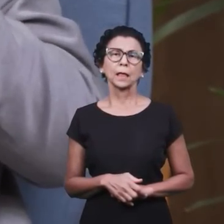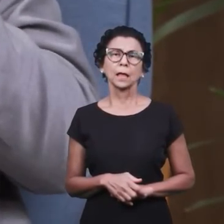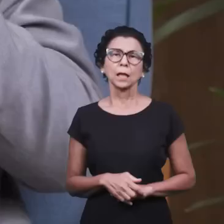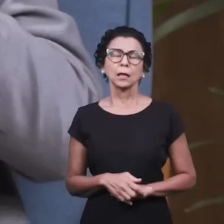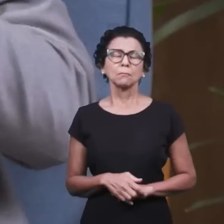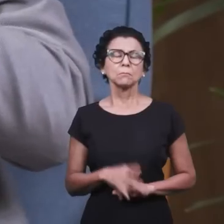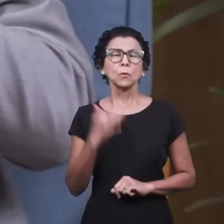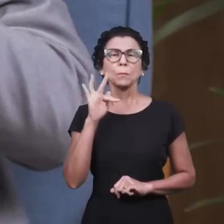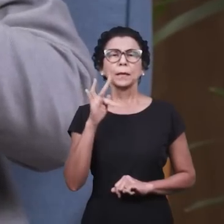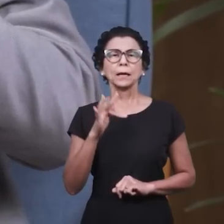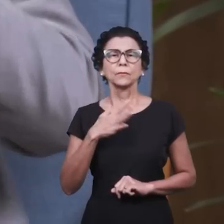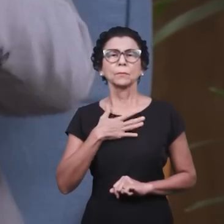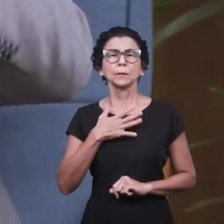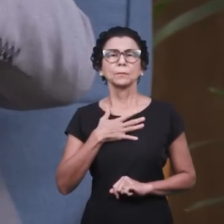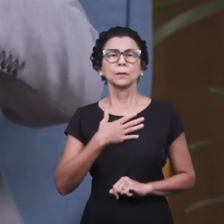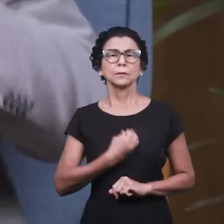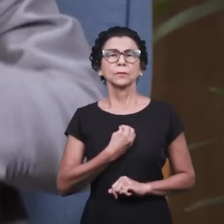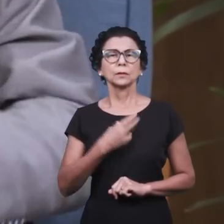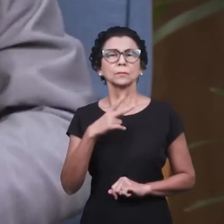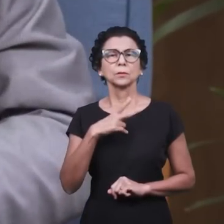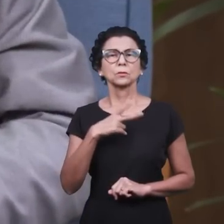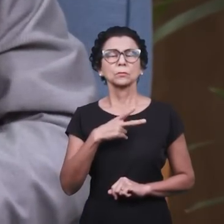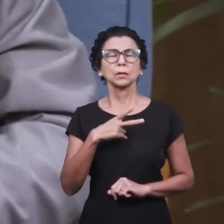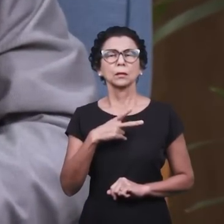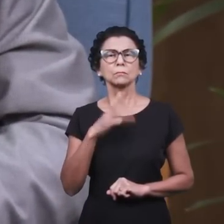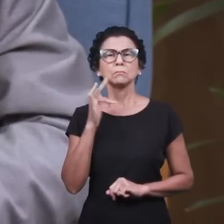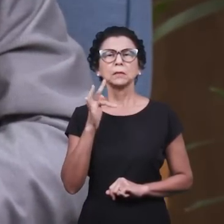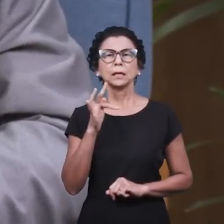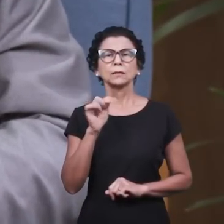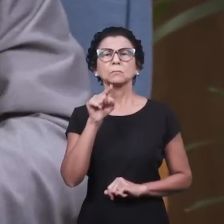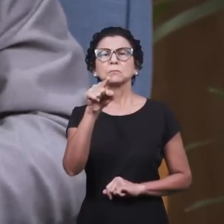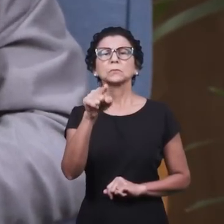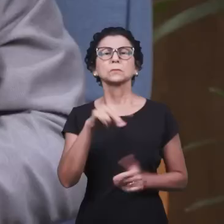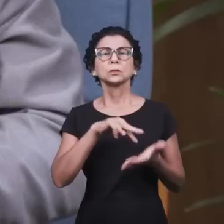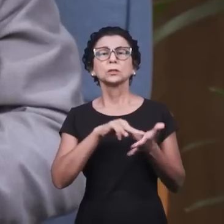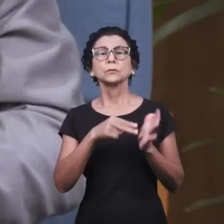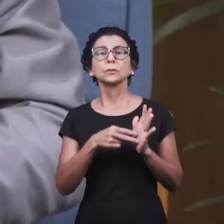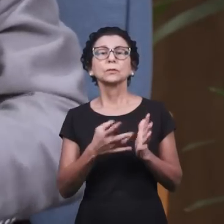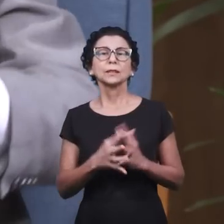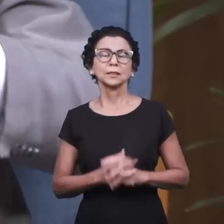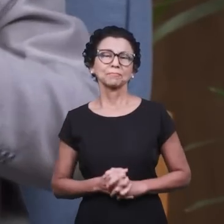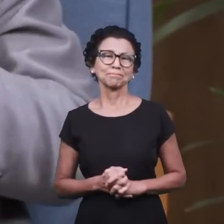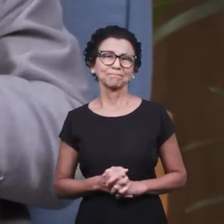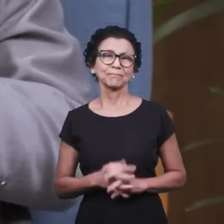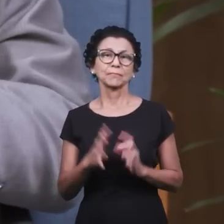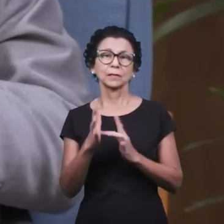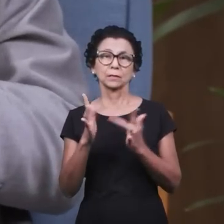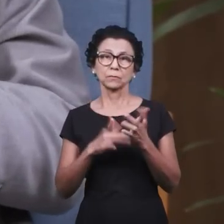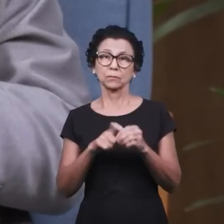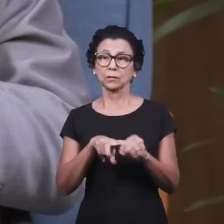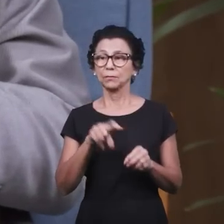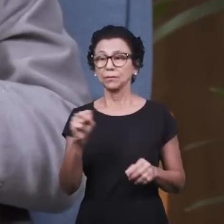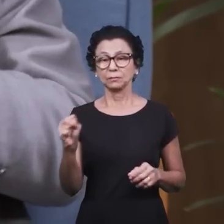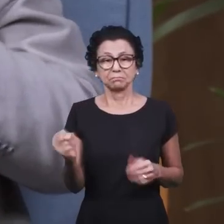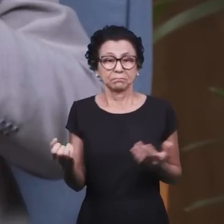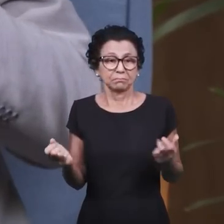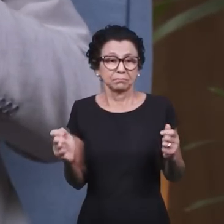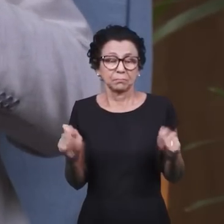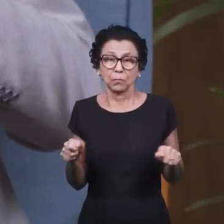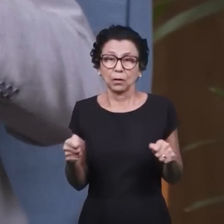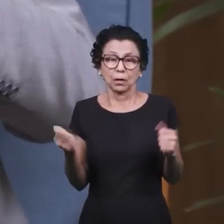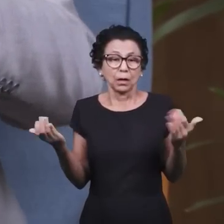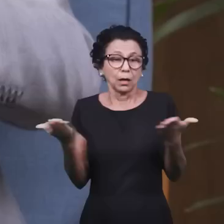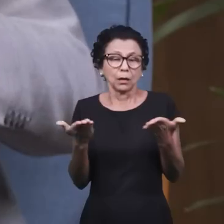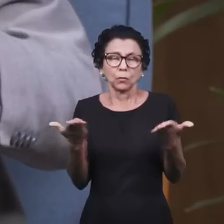para mim, para você que está nos assistindo? O que é o breve? Jesus pode voltar. Jesus pode